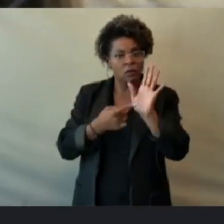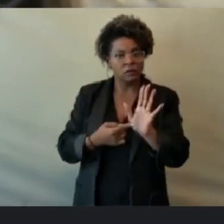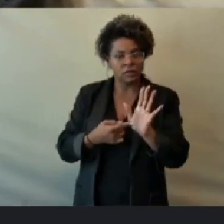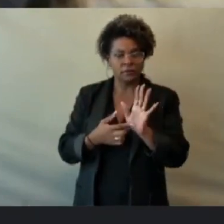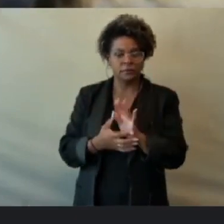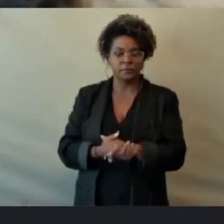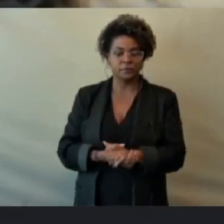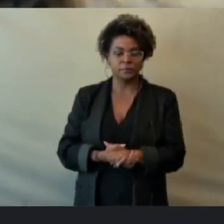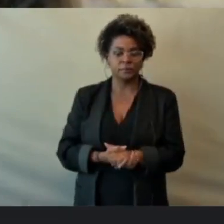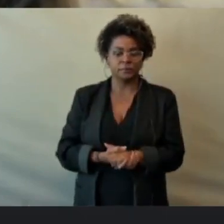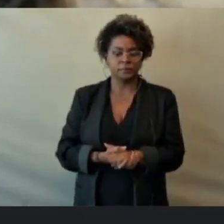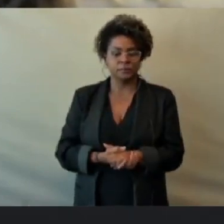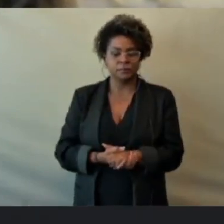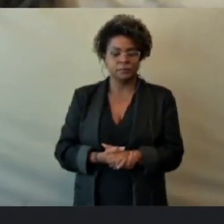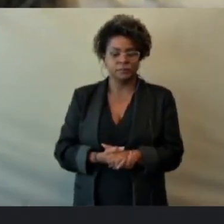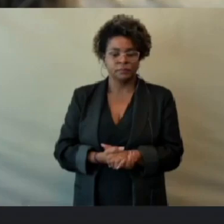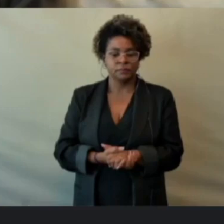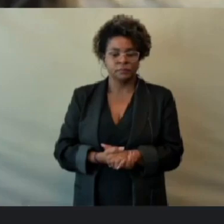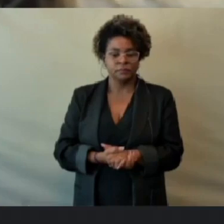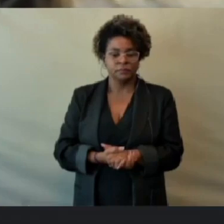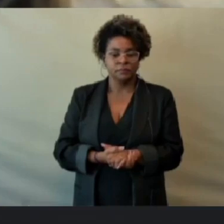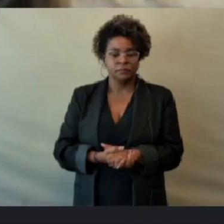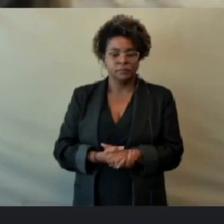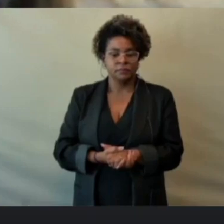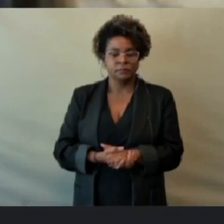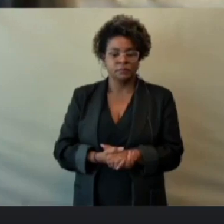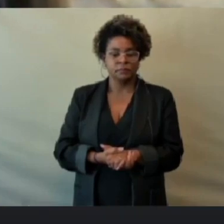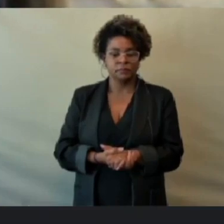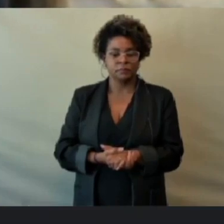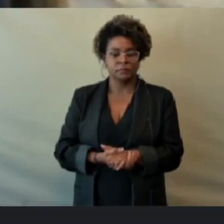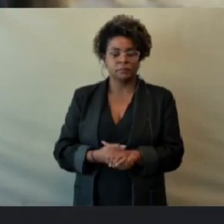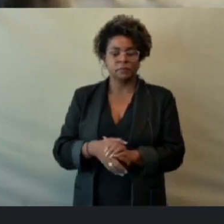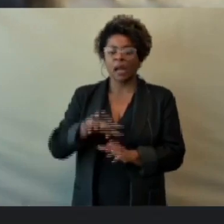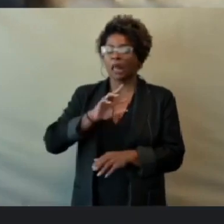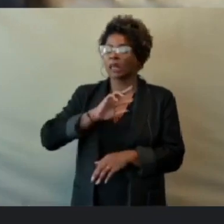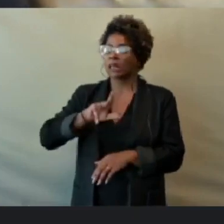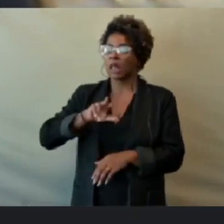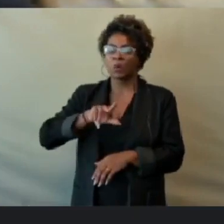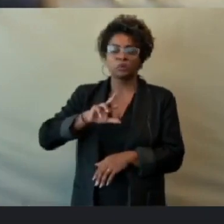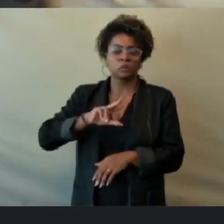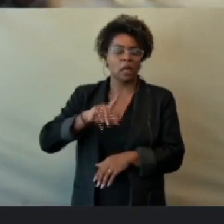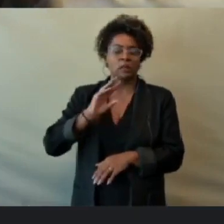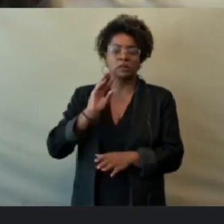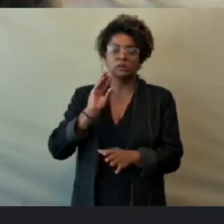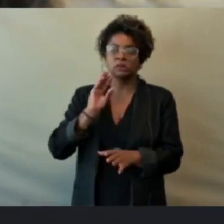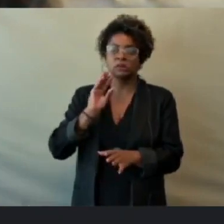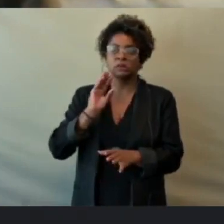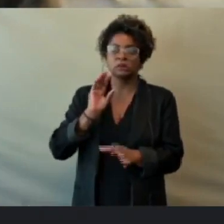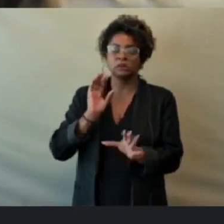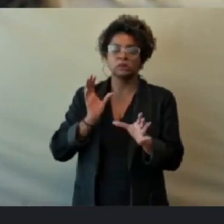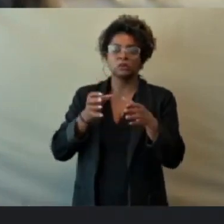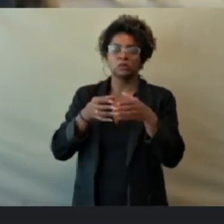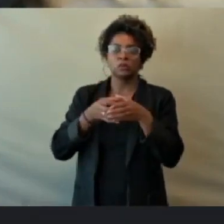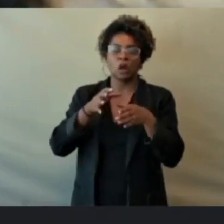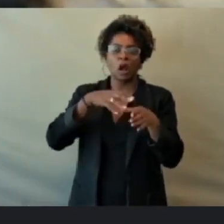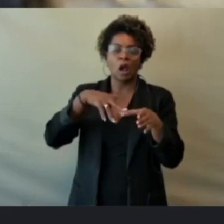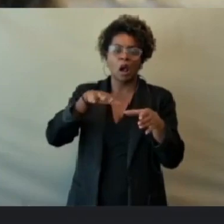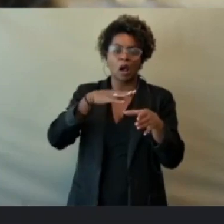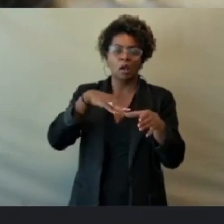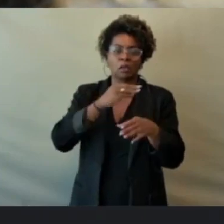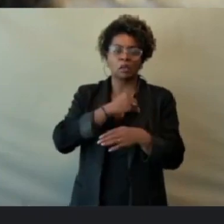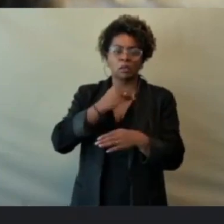não existe dentro da saúde não existe a categoria profissional de